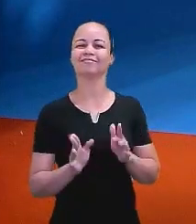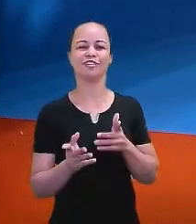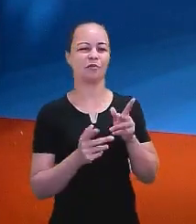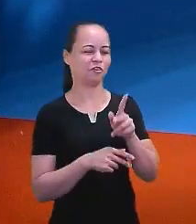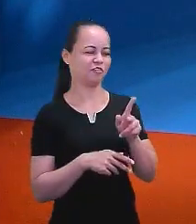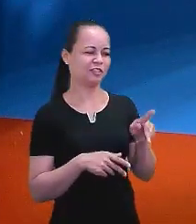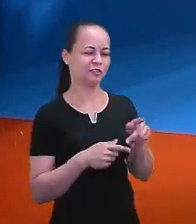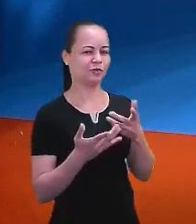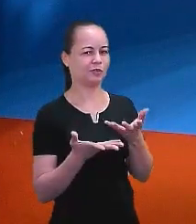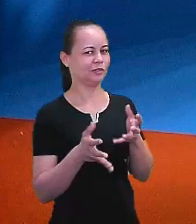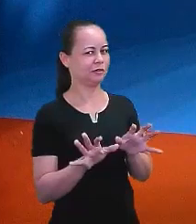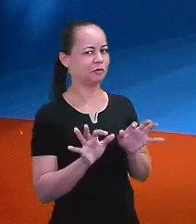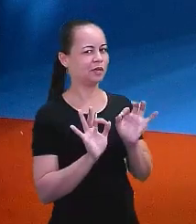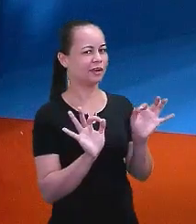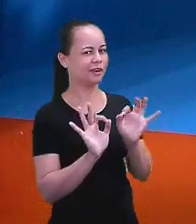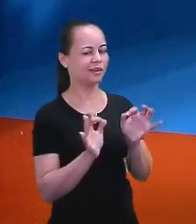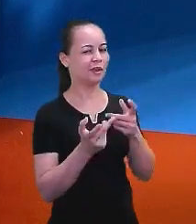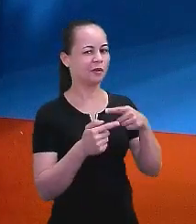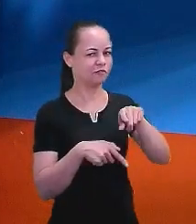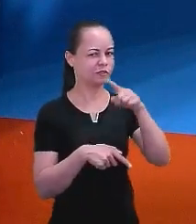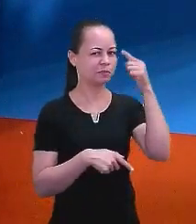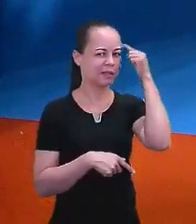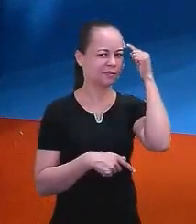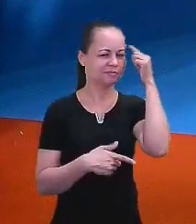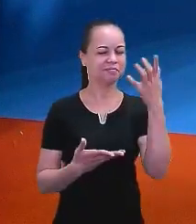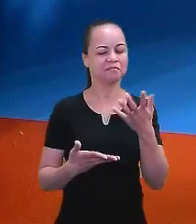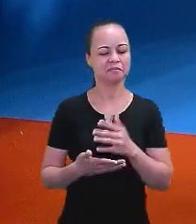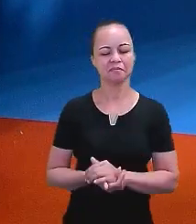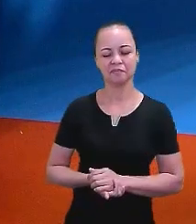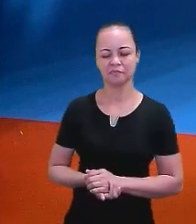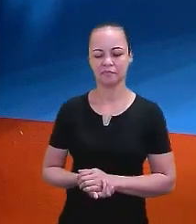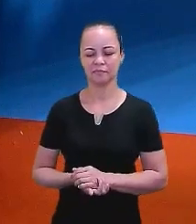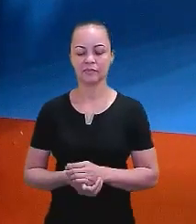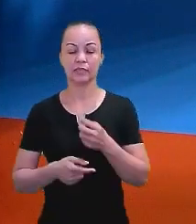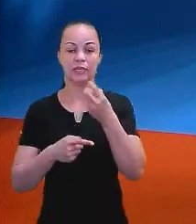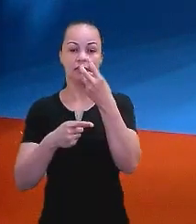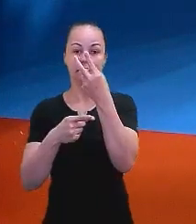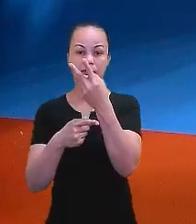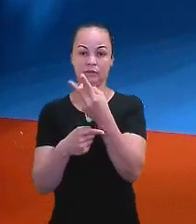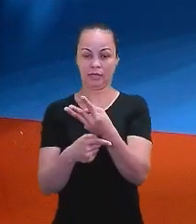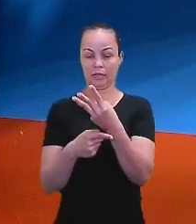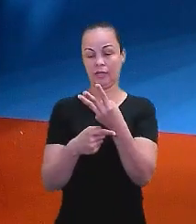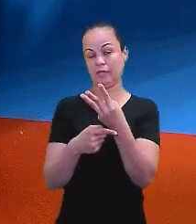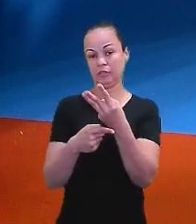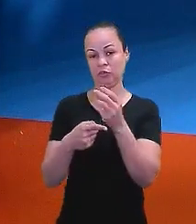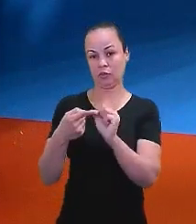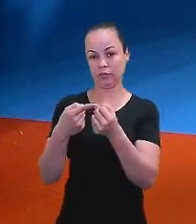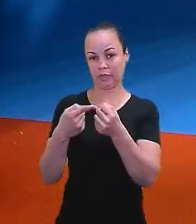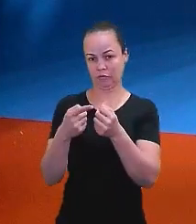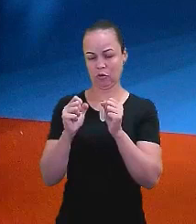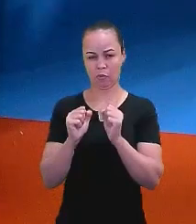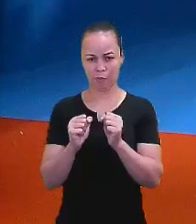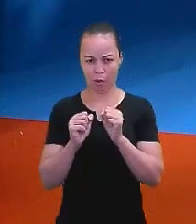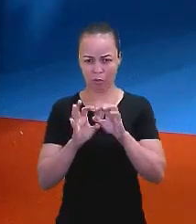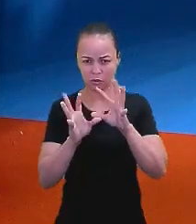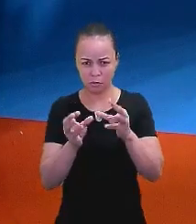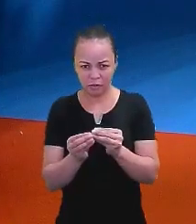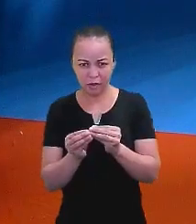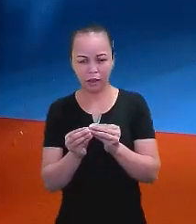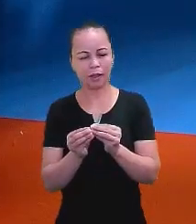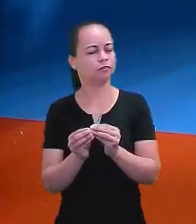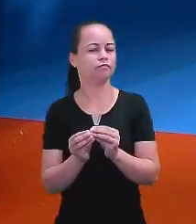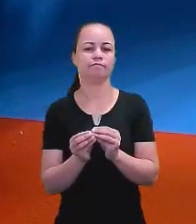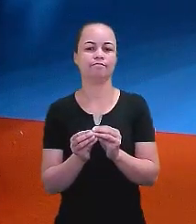vocês pensassem. Aqui, 3/8. Eu posso simplificar? Não, porque eu não tenho o